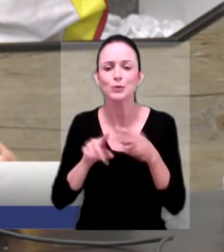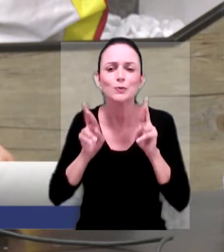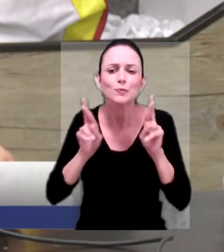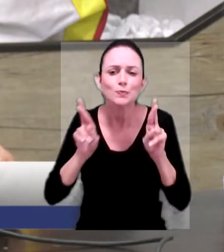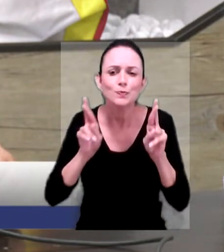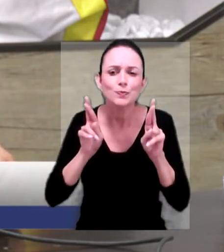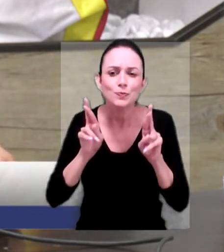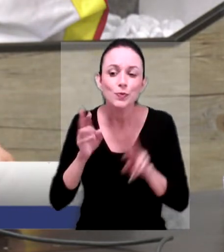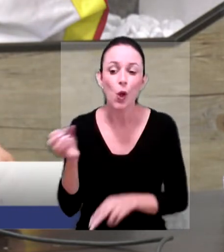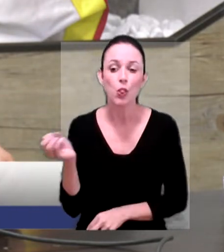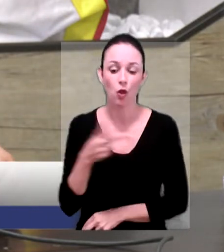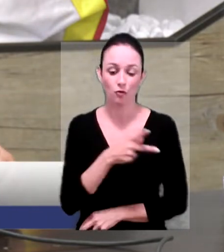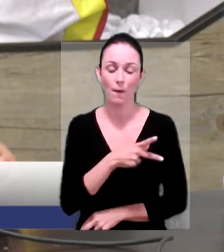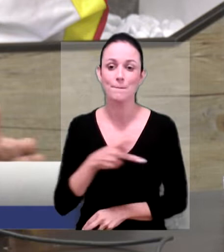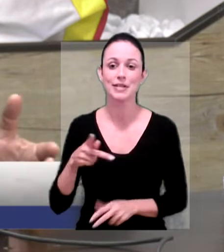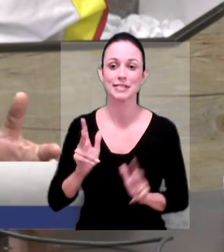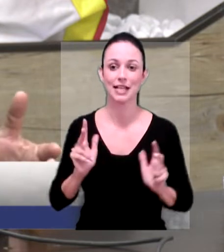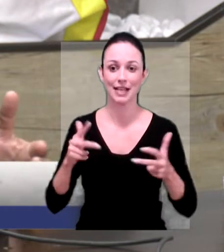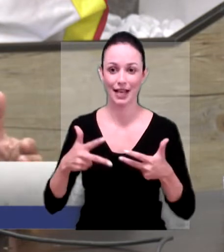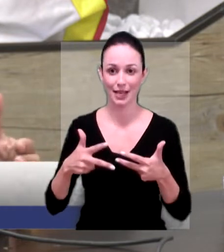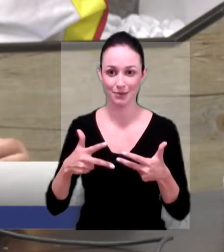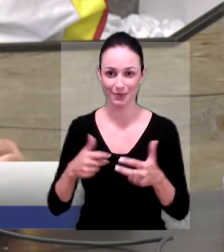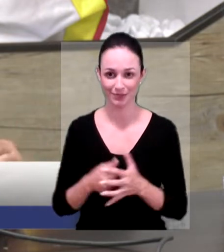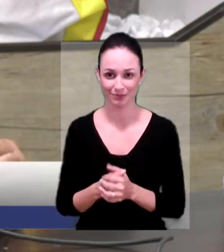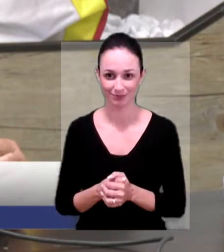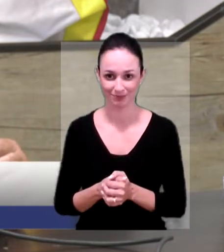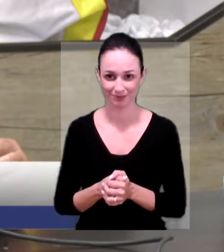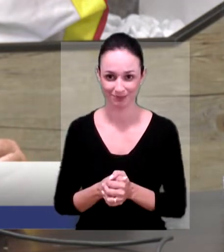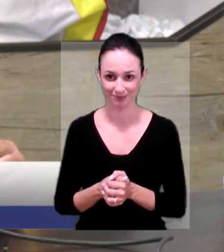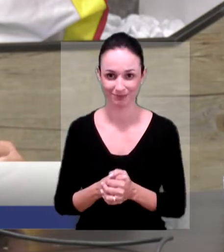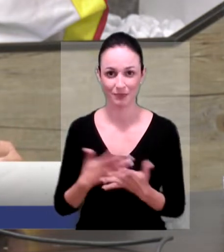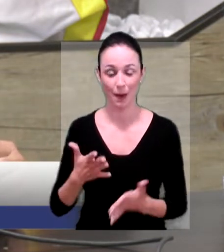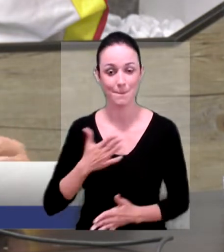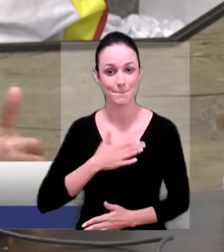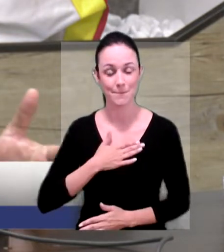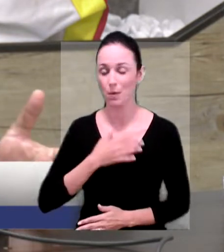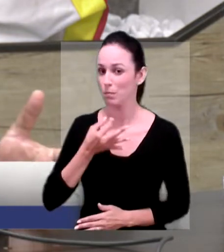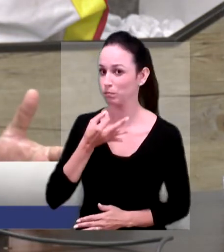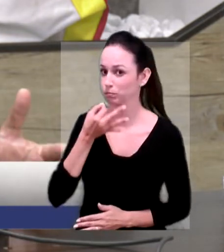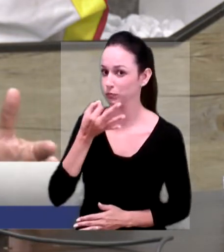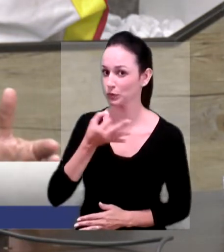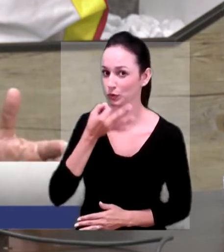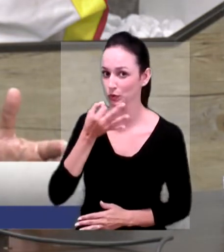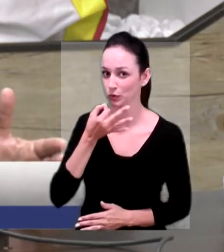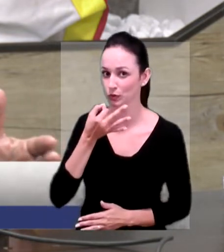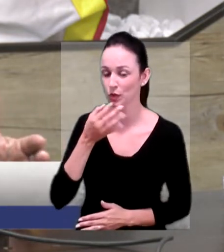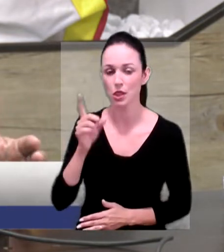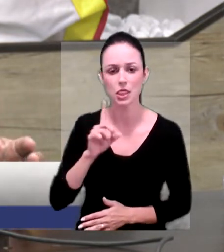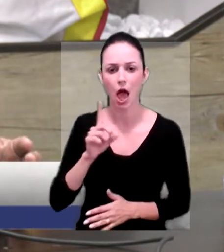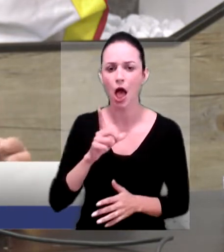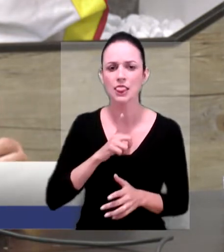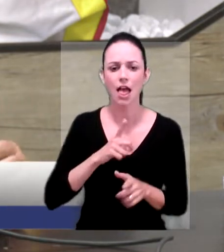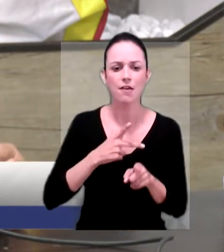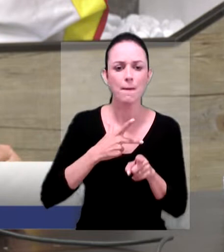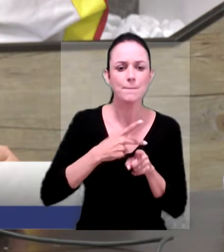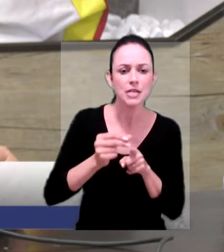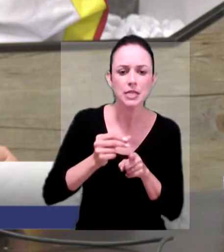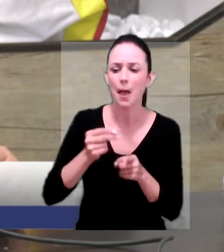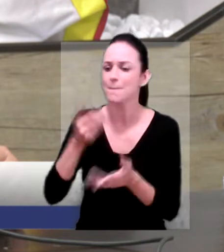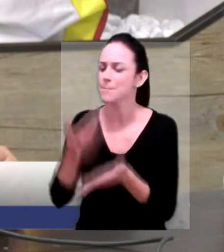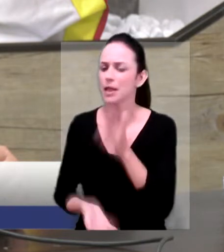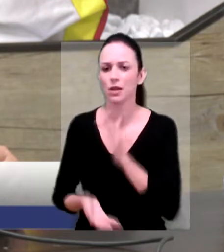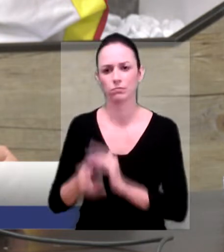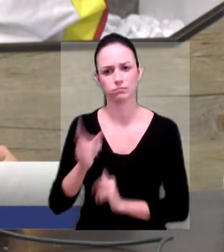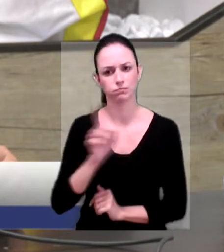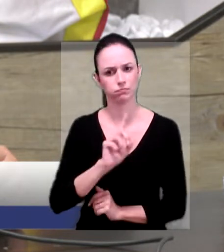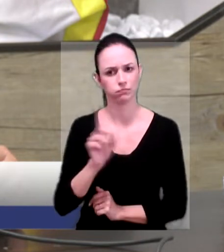Câmara Municipal. Então, na minha opinião, não houve vencedores e não houve vencidos. Como disse o nosso